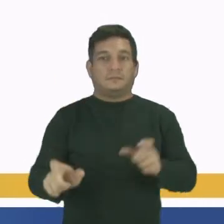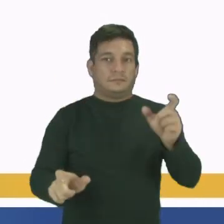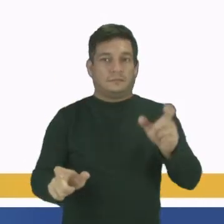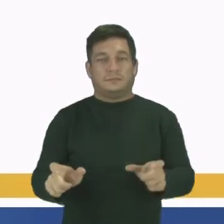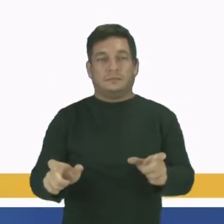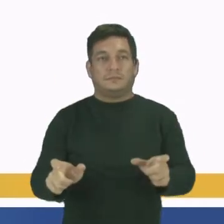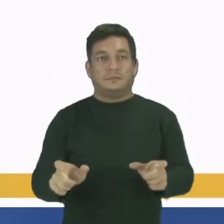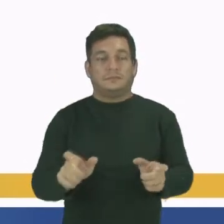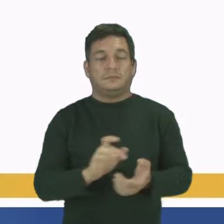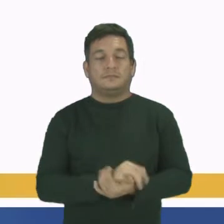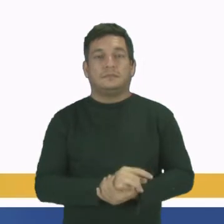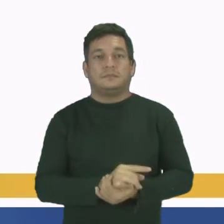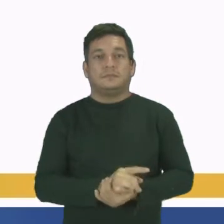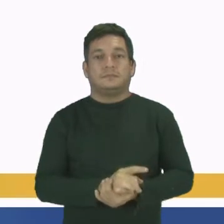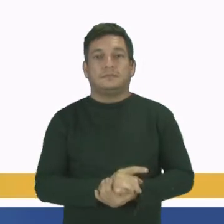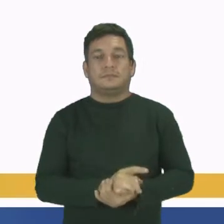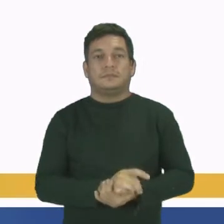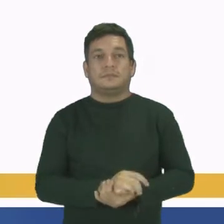que é a